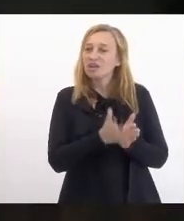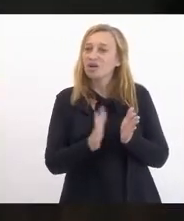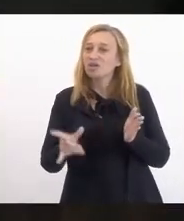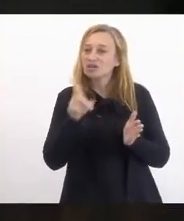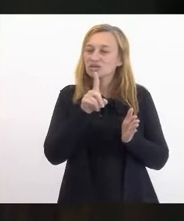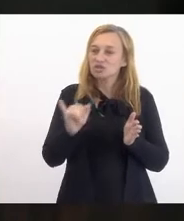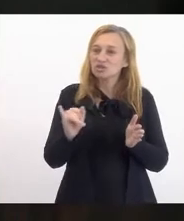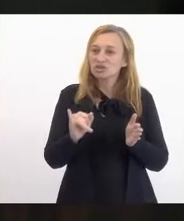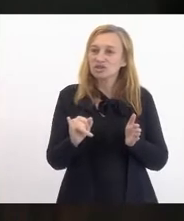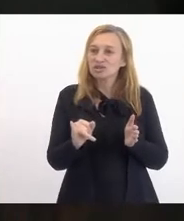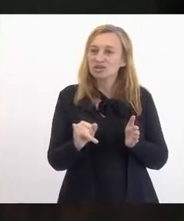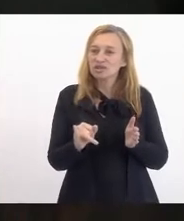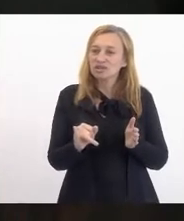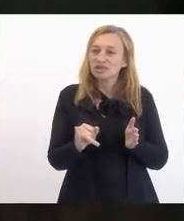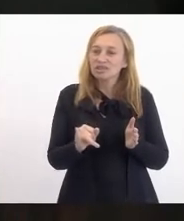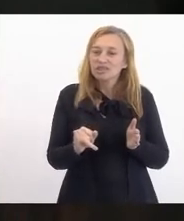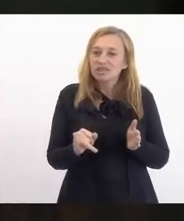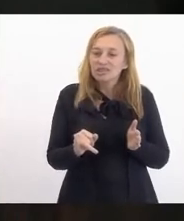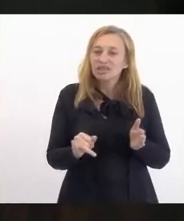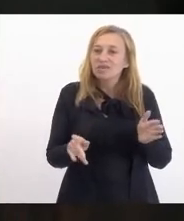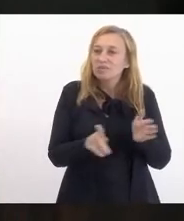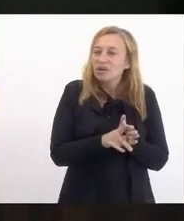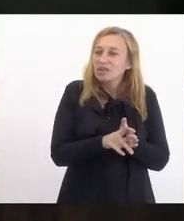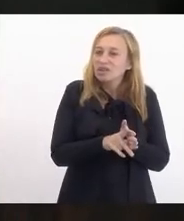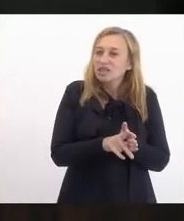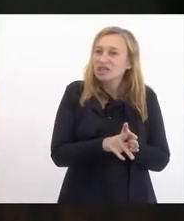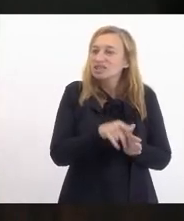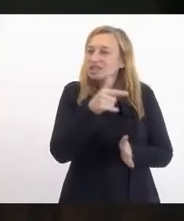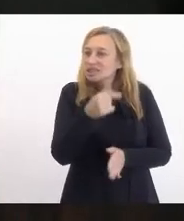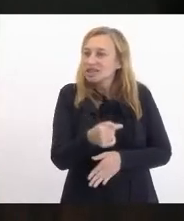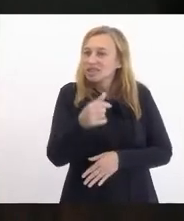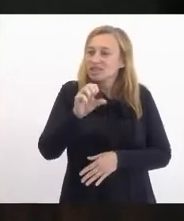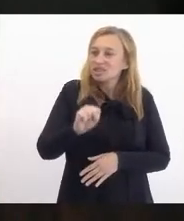Requerimento do projeto